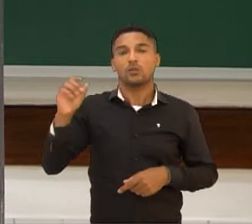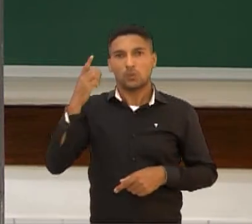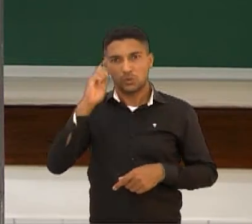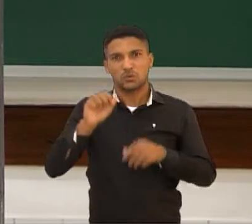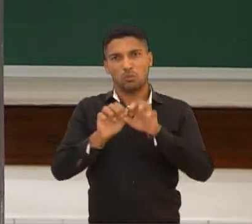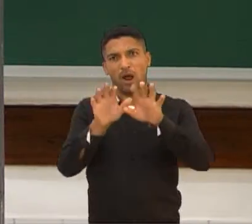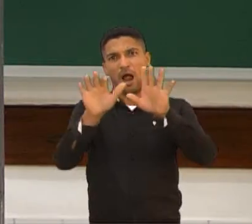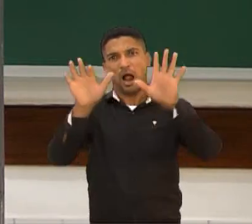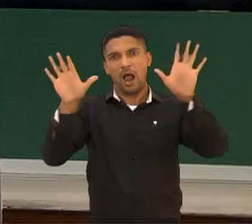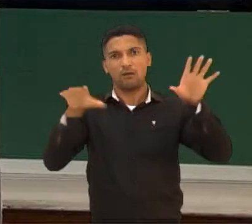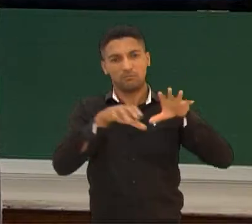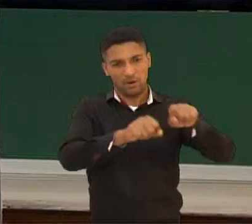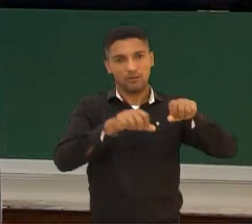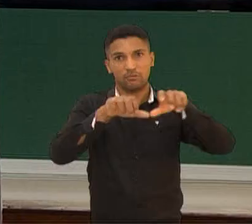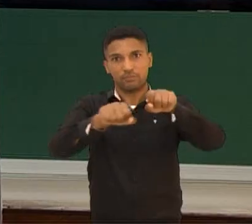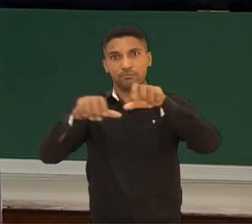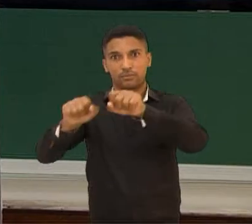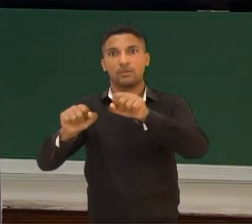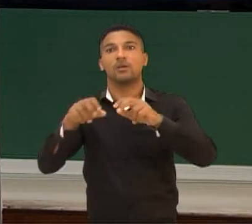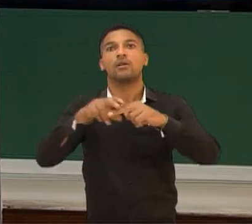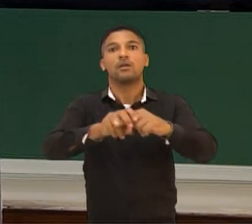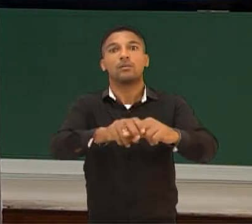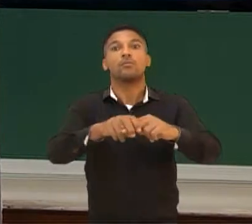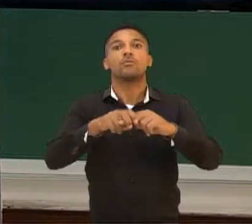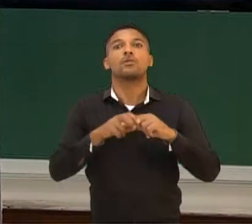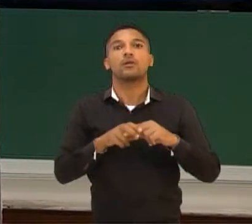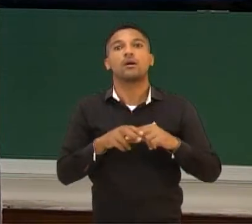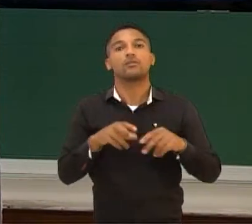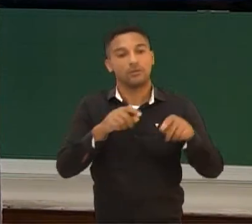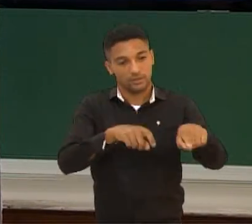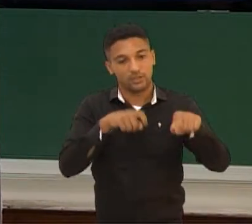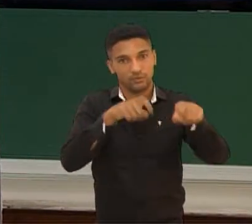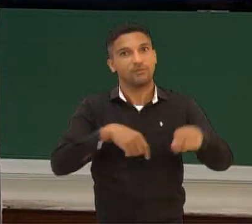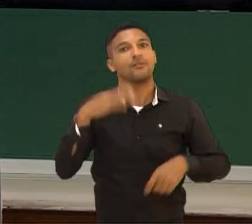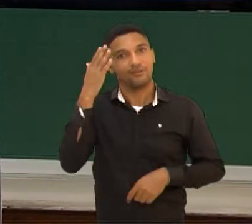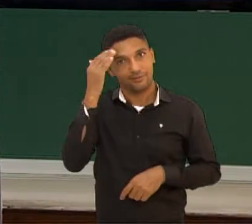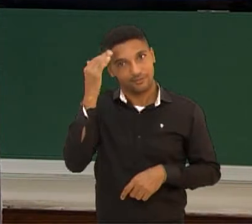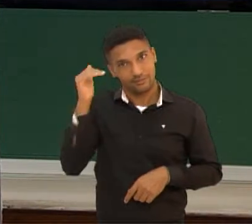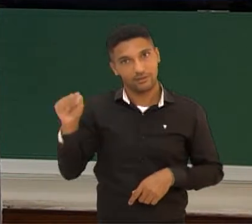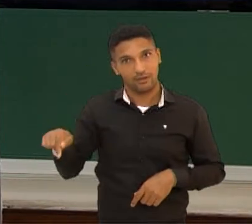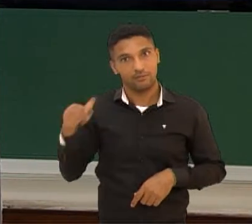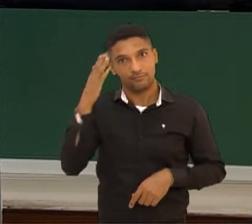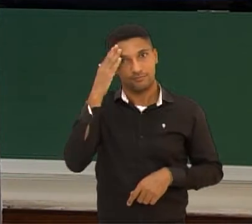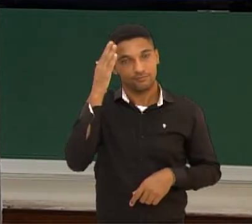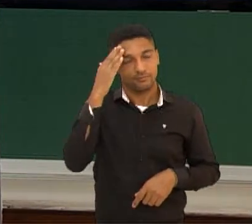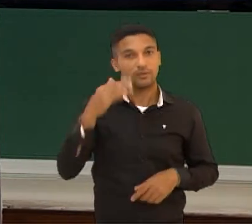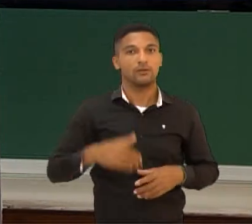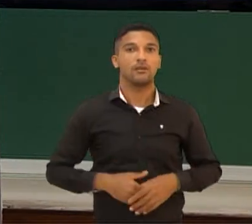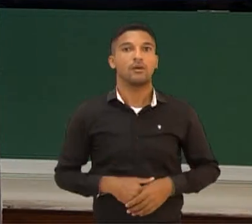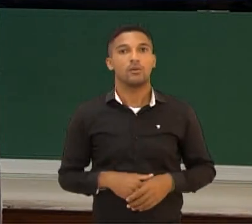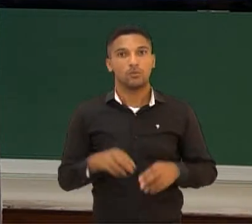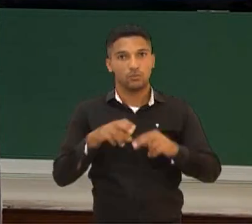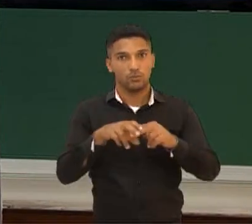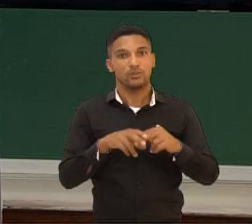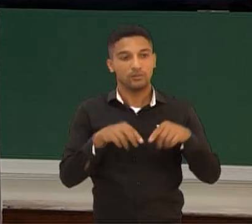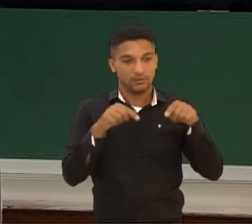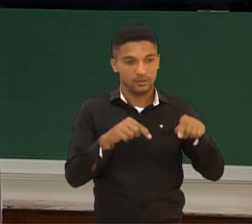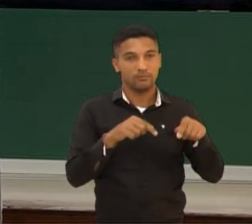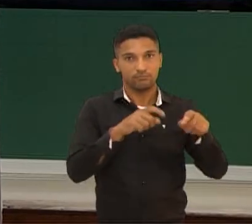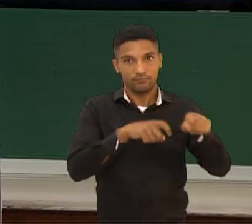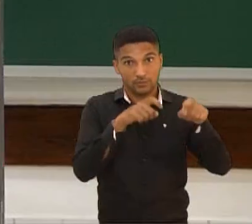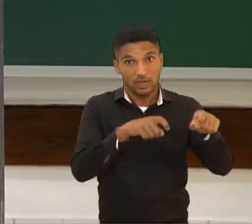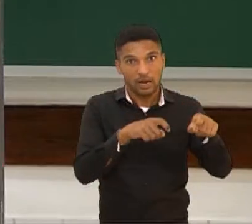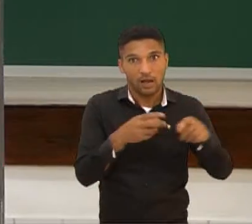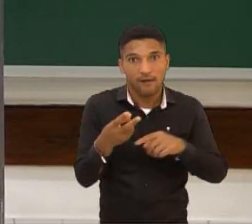dominar territórios, era por causa desse domínio com a agricultura, que exigia que eles buscassem novos territórios,